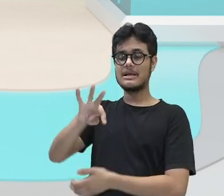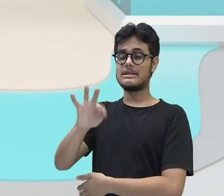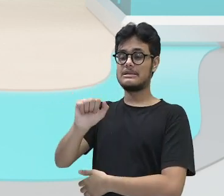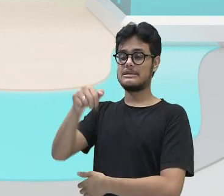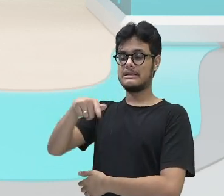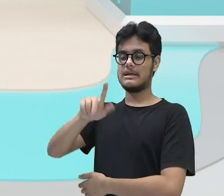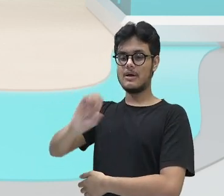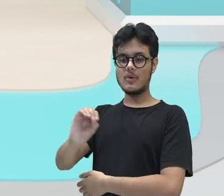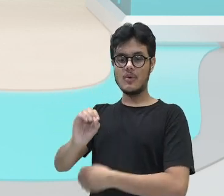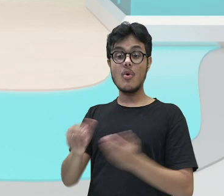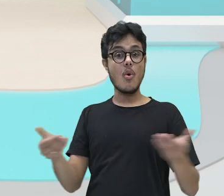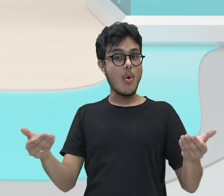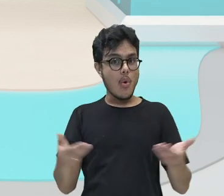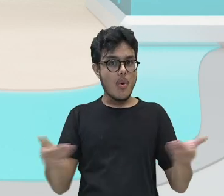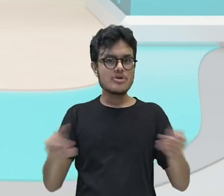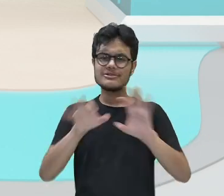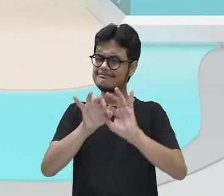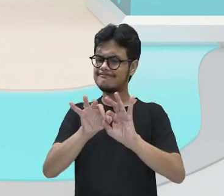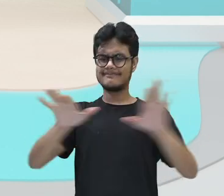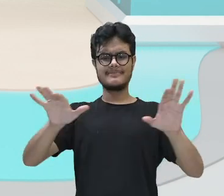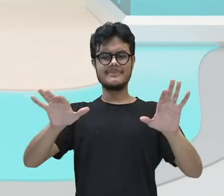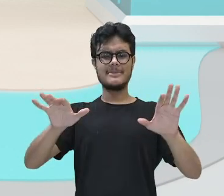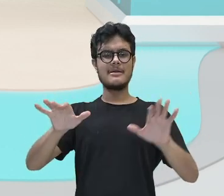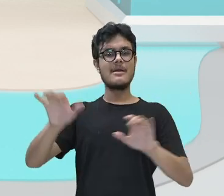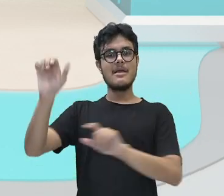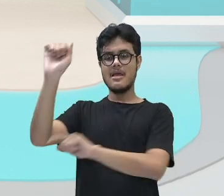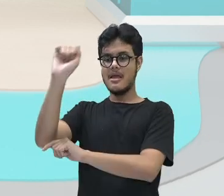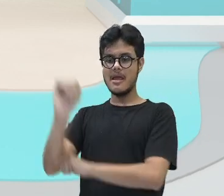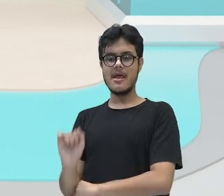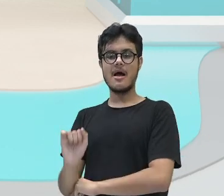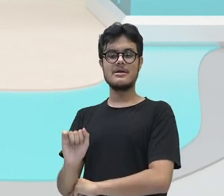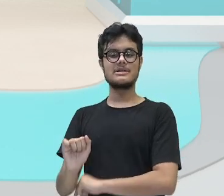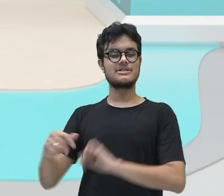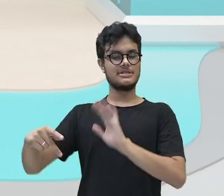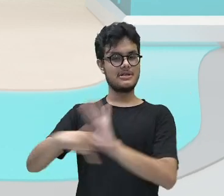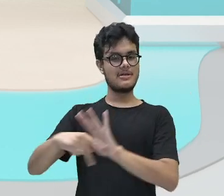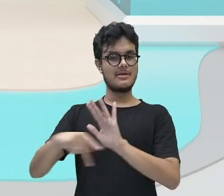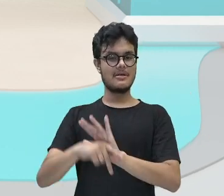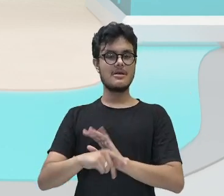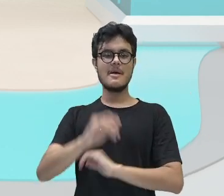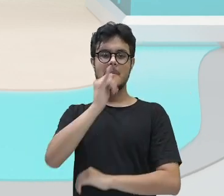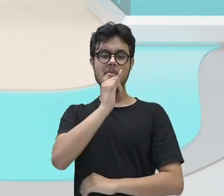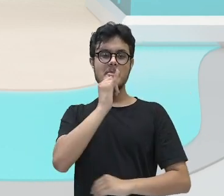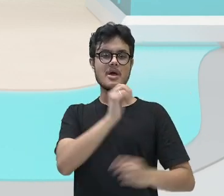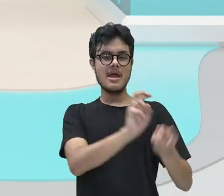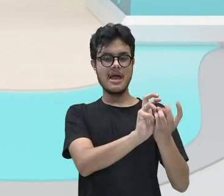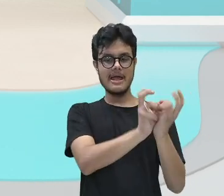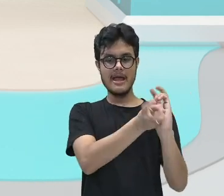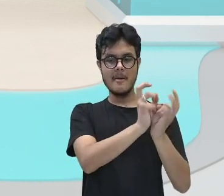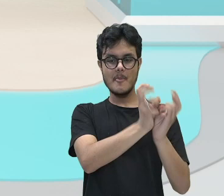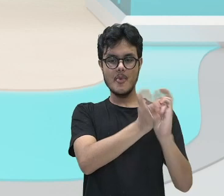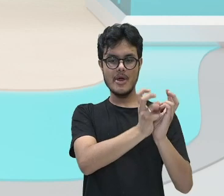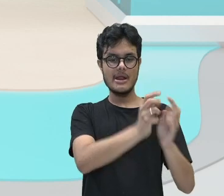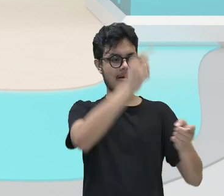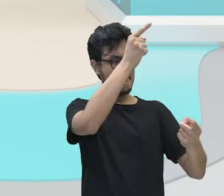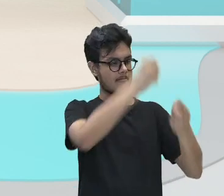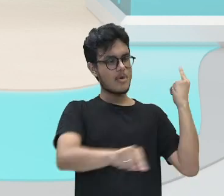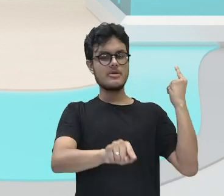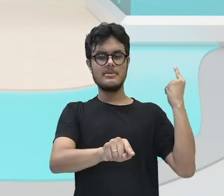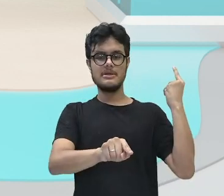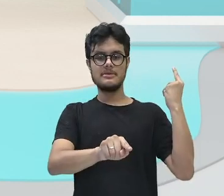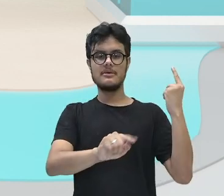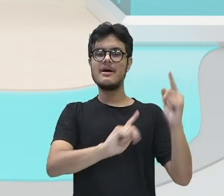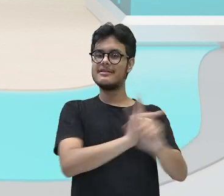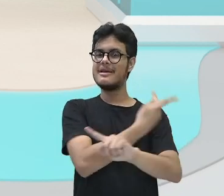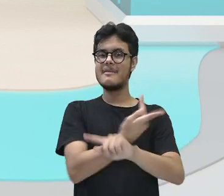o exemplo da Argentina. Quando eu falei da capoeira também, que era proibido, e de